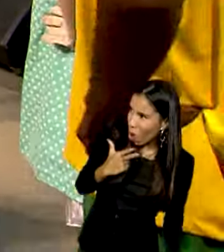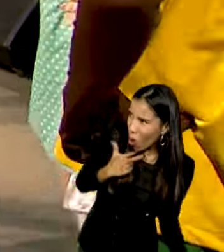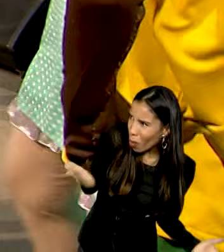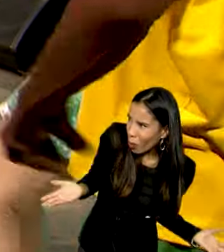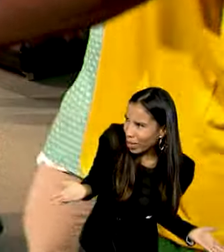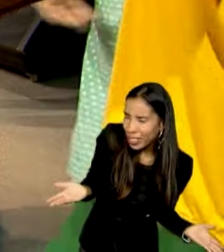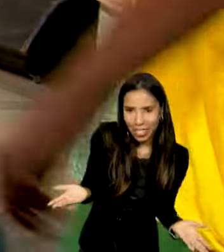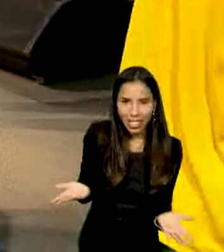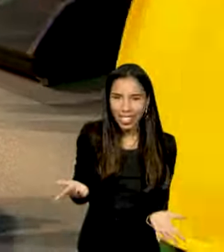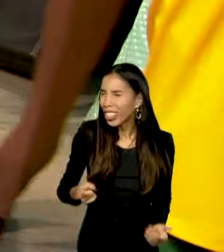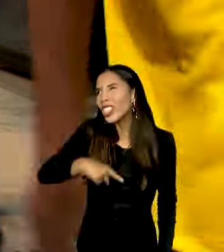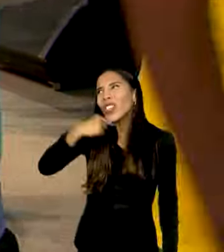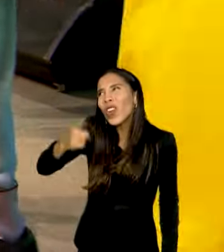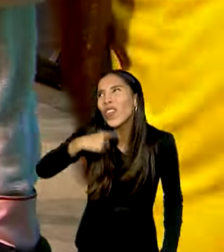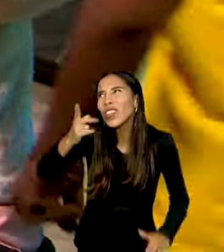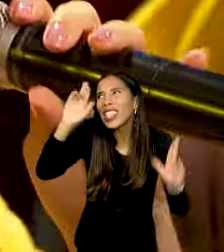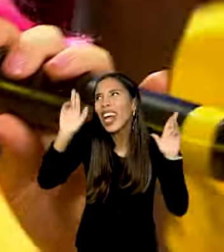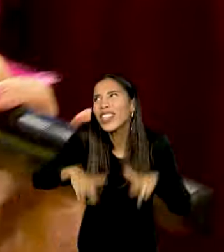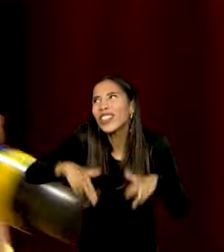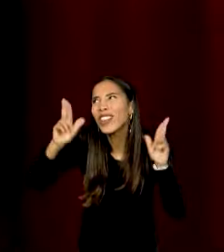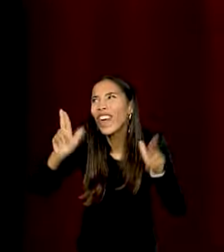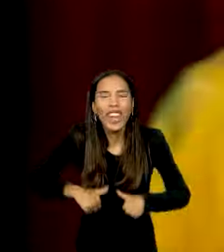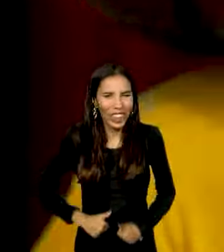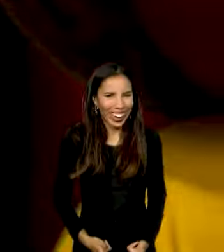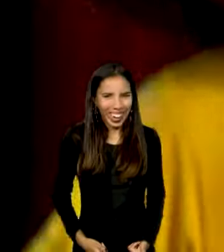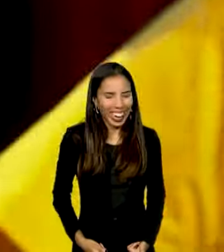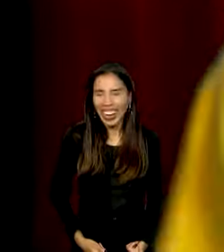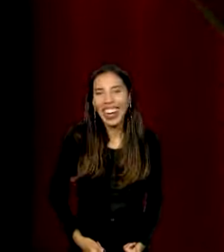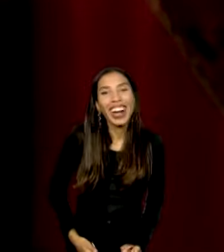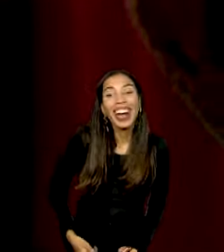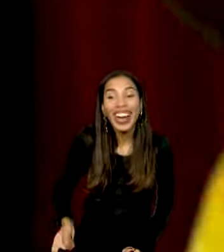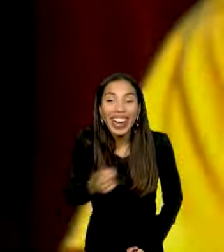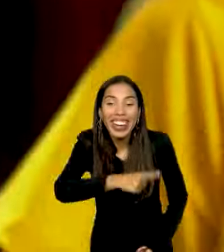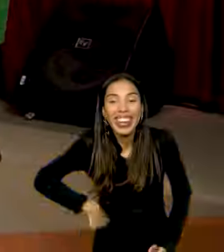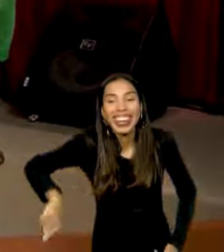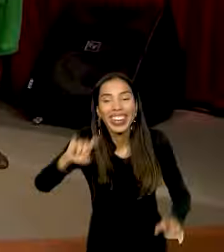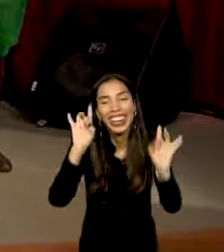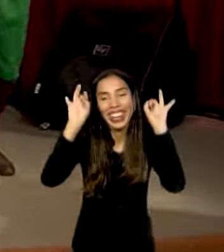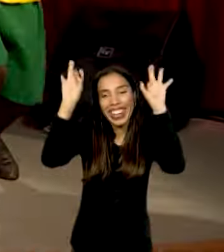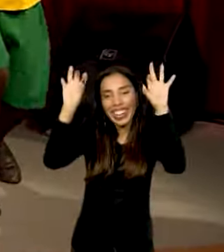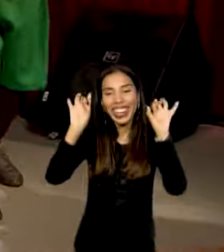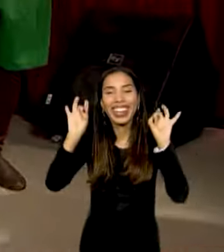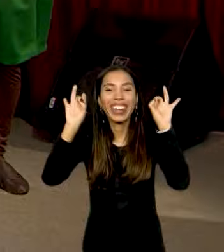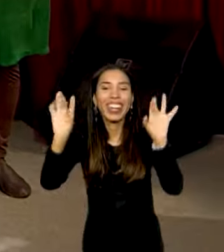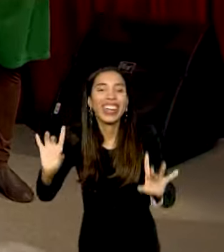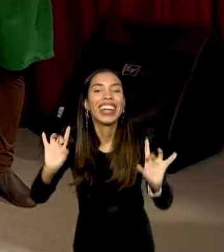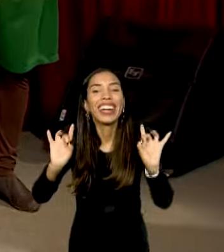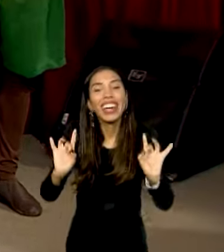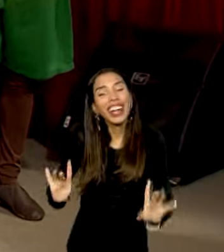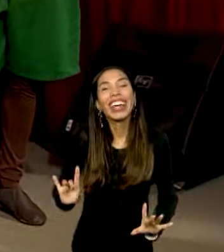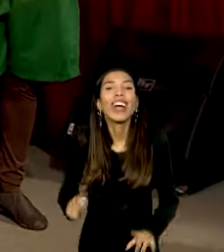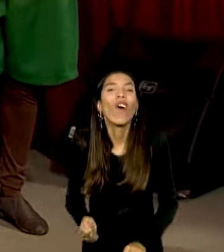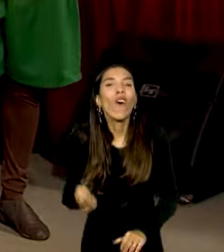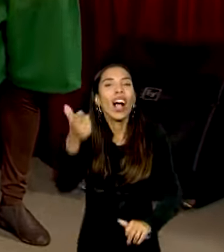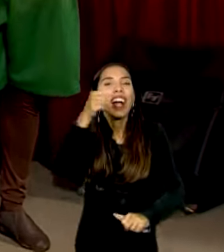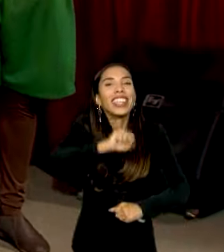Nunca duvide de nós. Somos especiais, quase super-heróis.